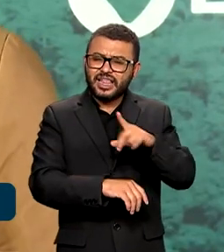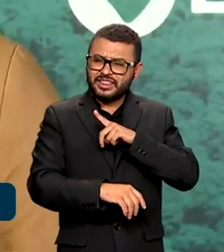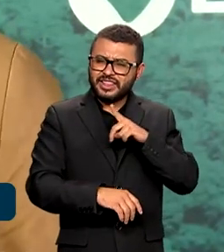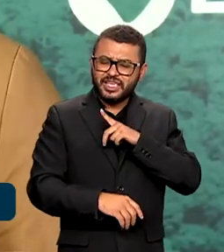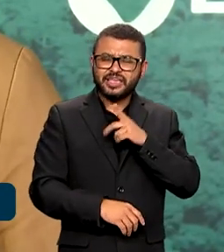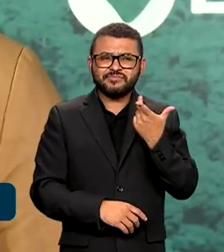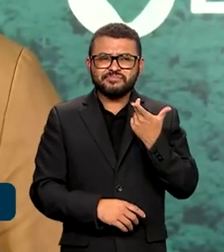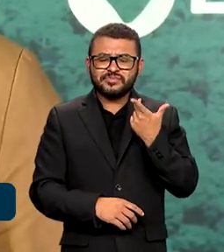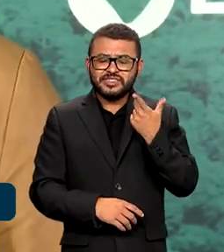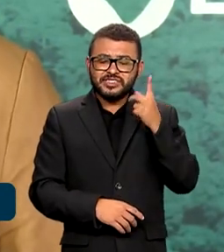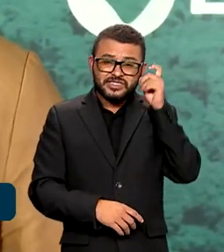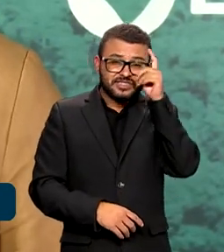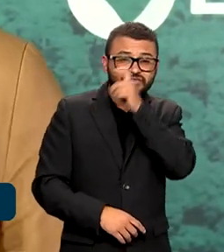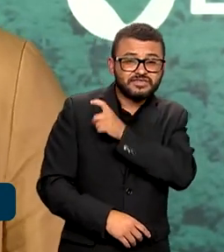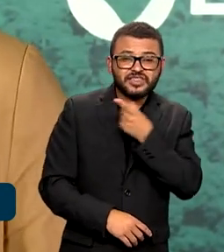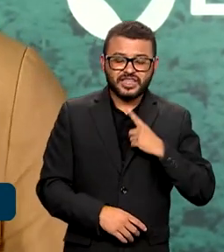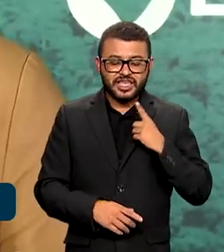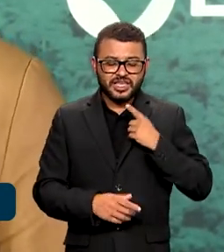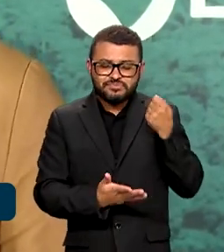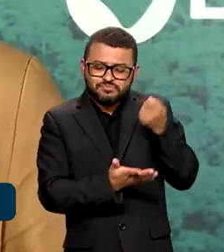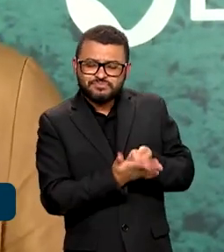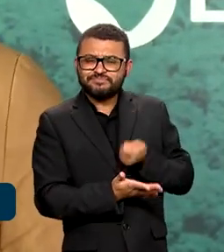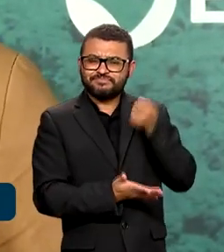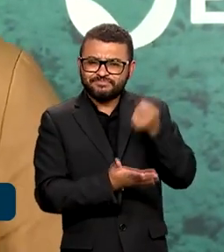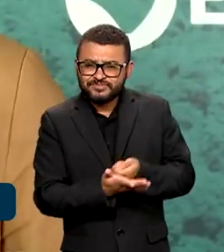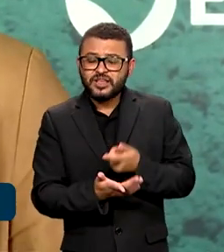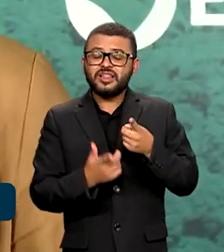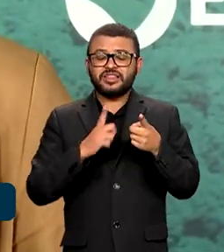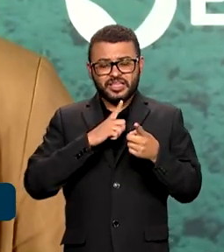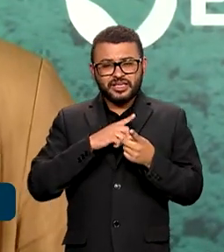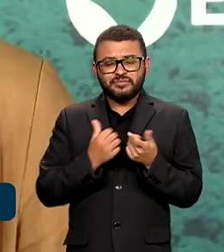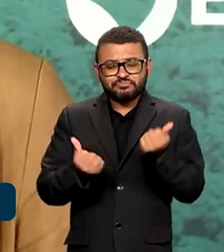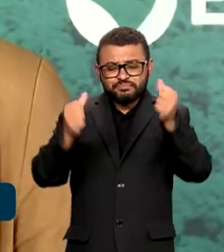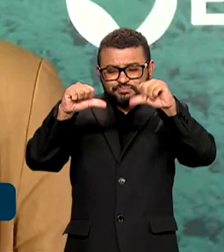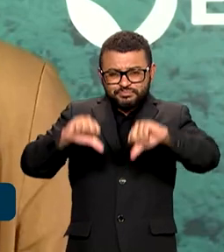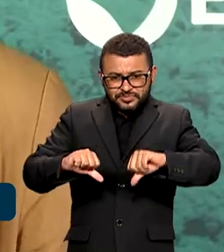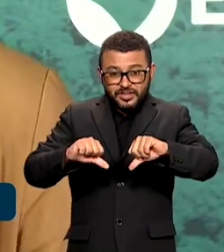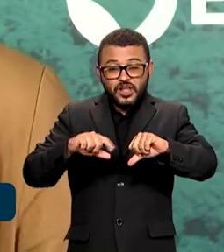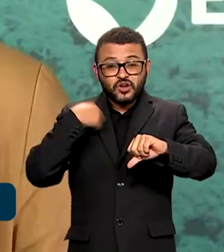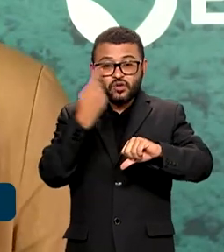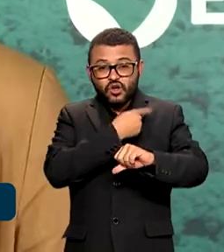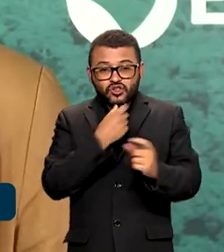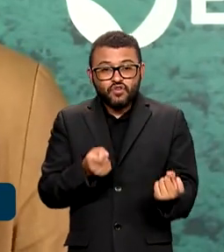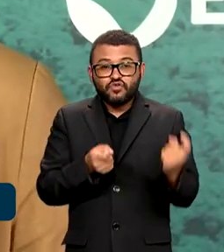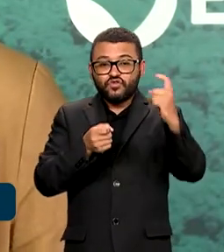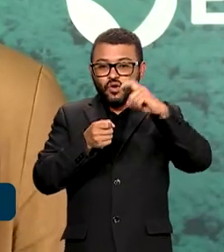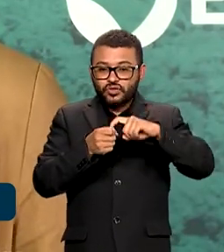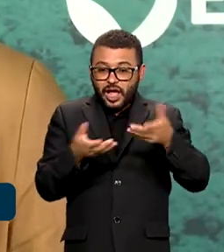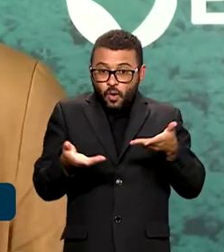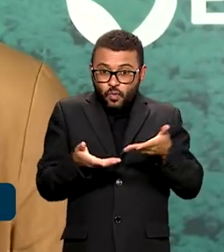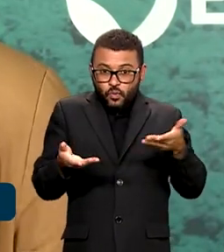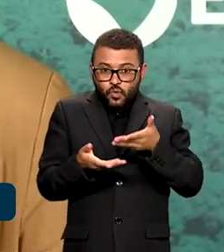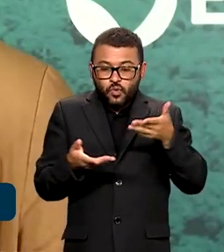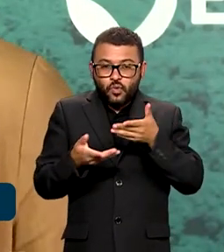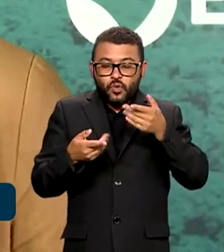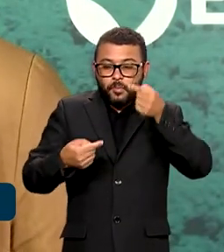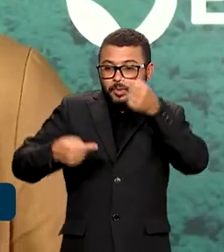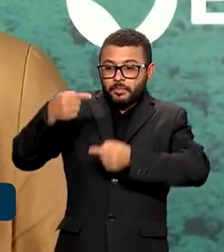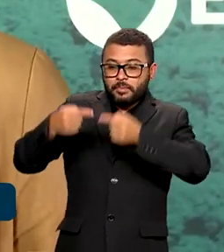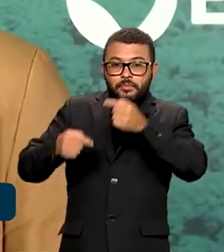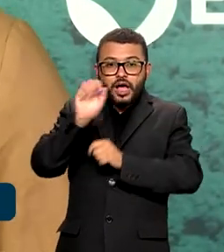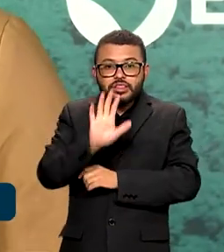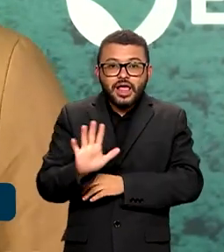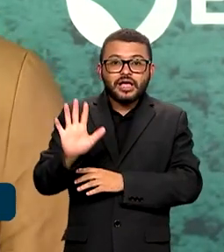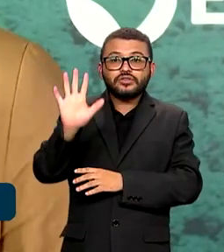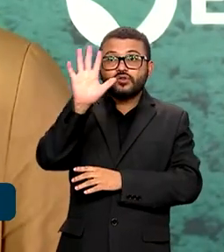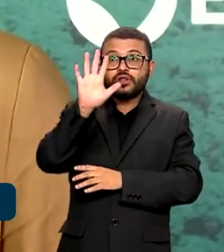desde sempre, né, é uma luta, é uma crise. E a gente retoma esse lugar para pensar uma titulação a nível nacional, né? Se a